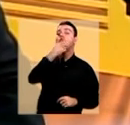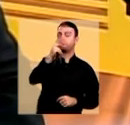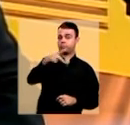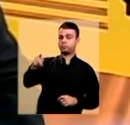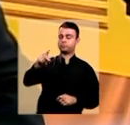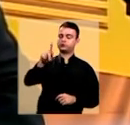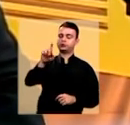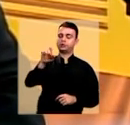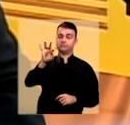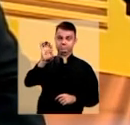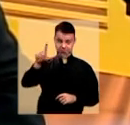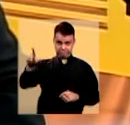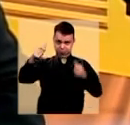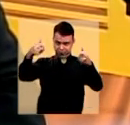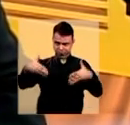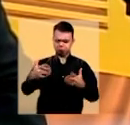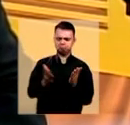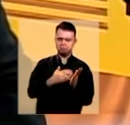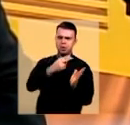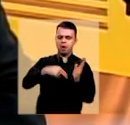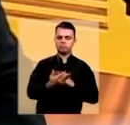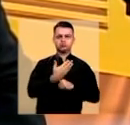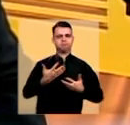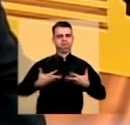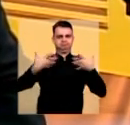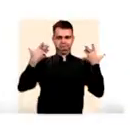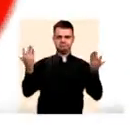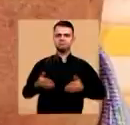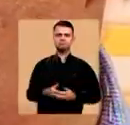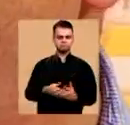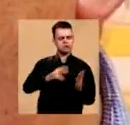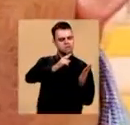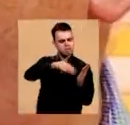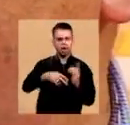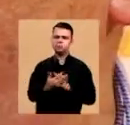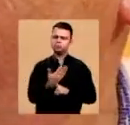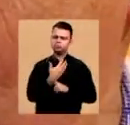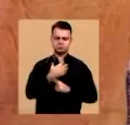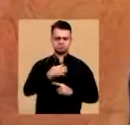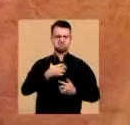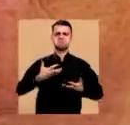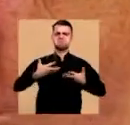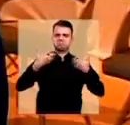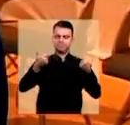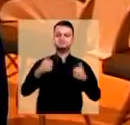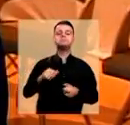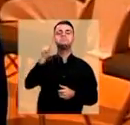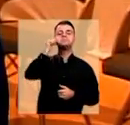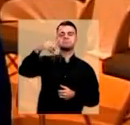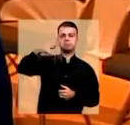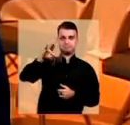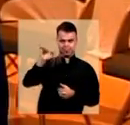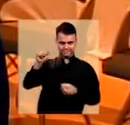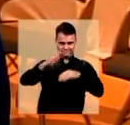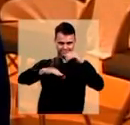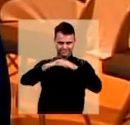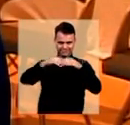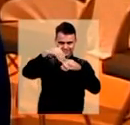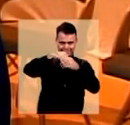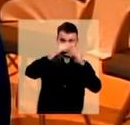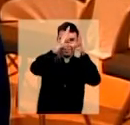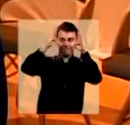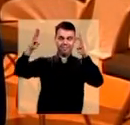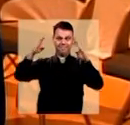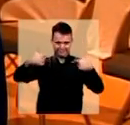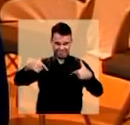o professor Gentil de Faria, a literatura enaltece o ser. Ler faz bem para a alma. Márcia Vieira, bibliotecária, diz